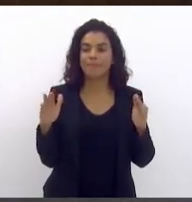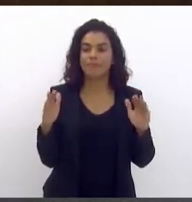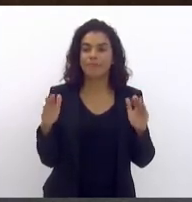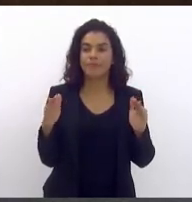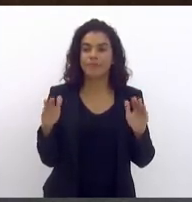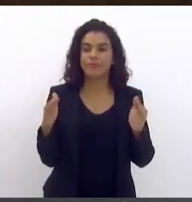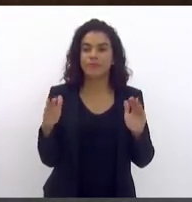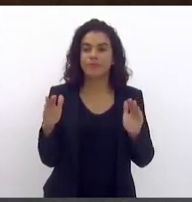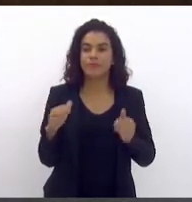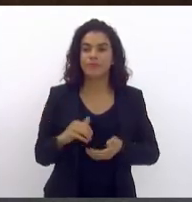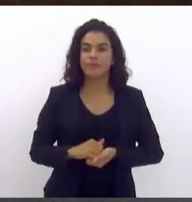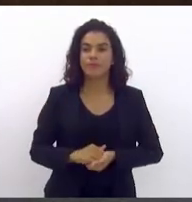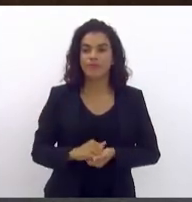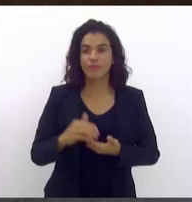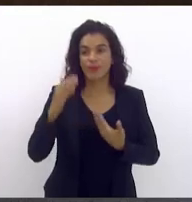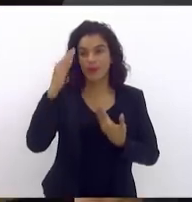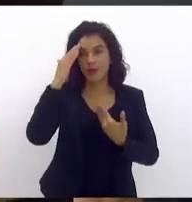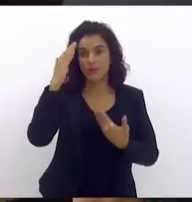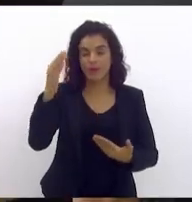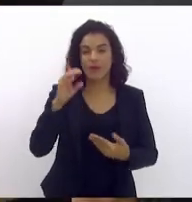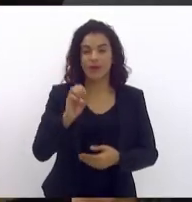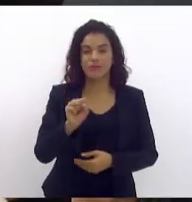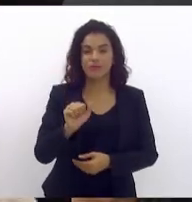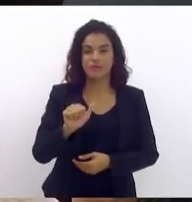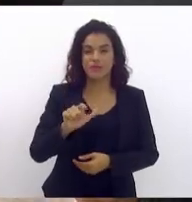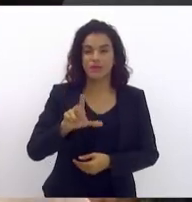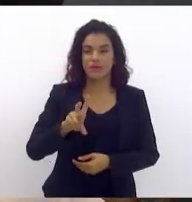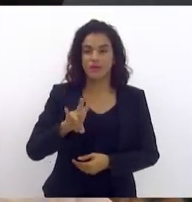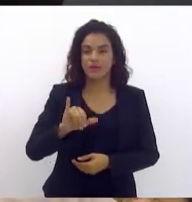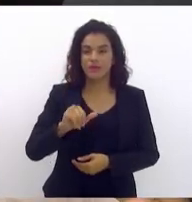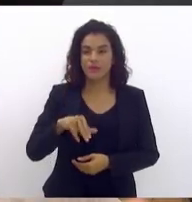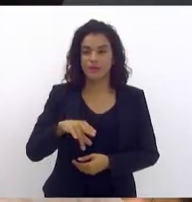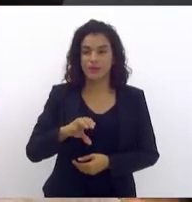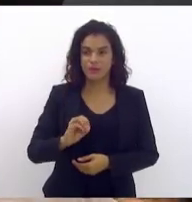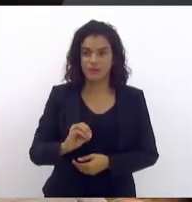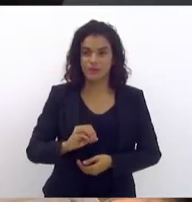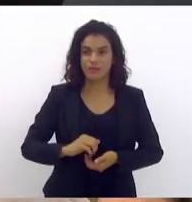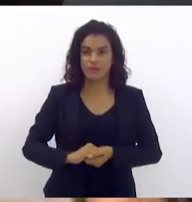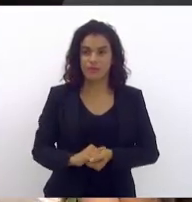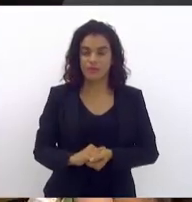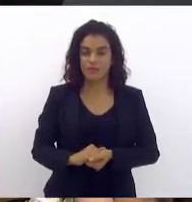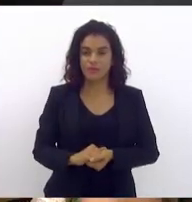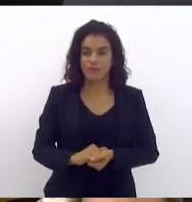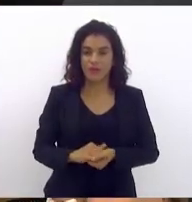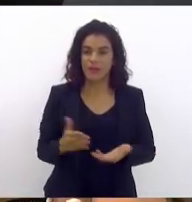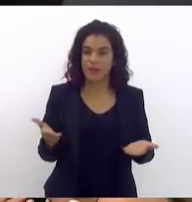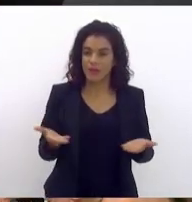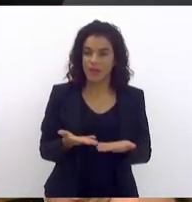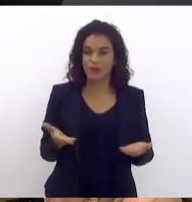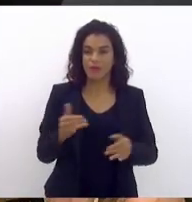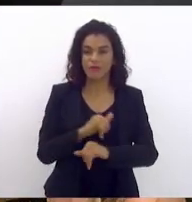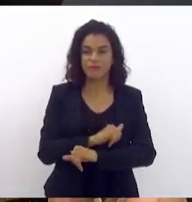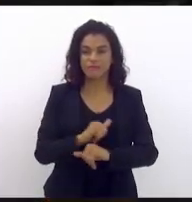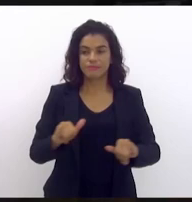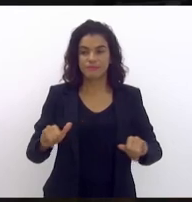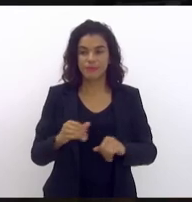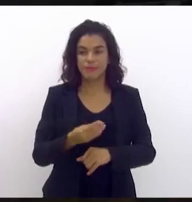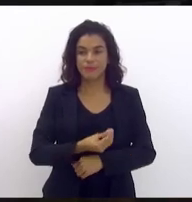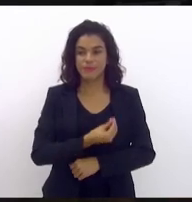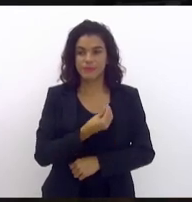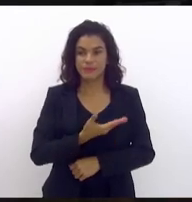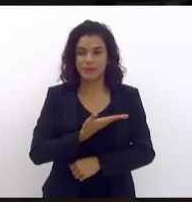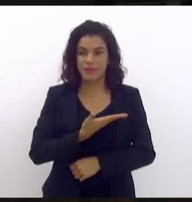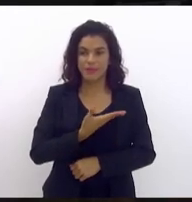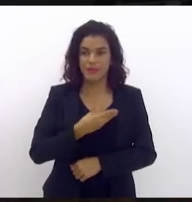aqui obrigado Salvino gostaria de registrar a presença dos meus